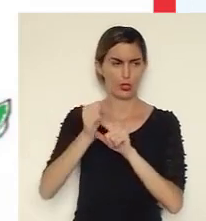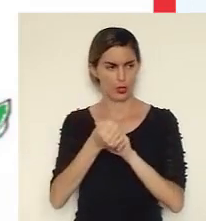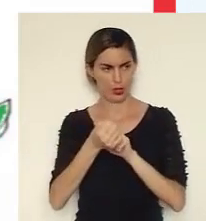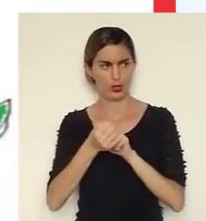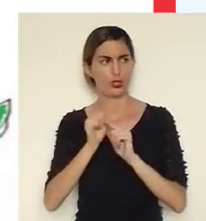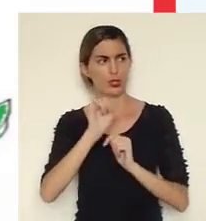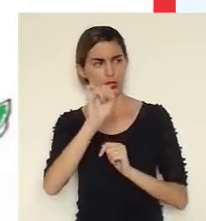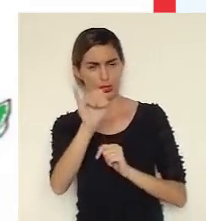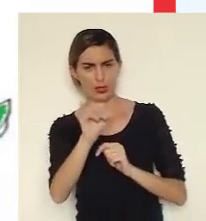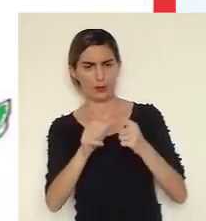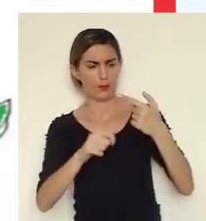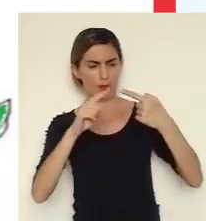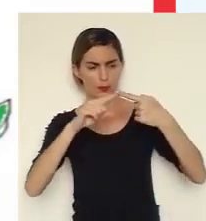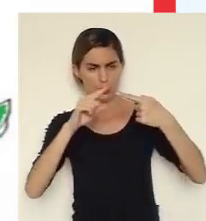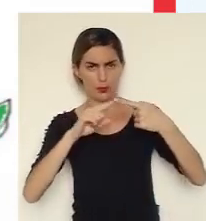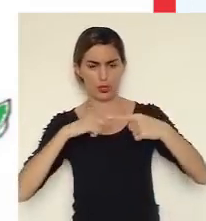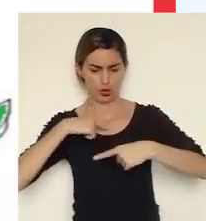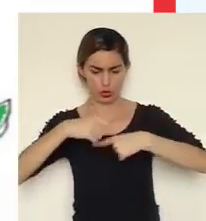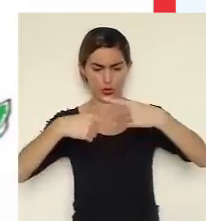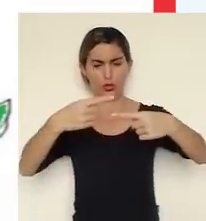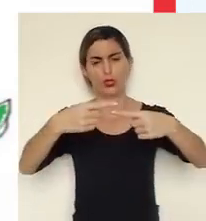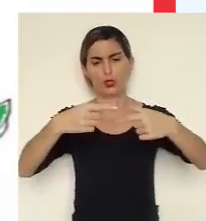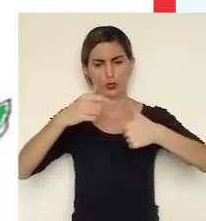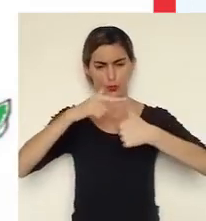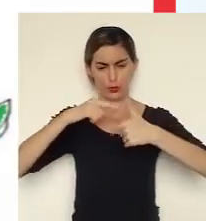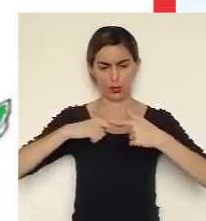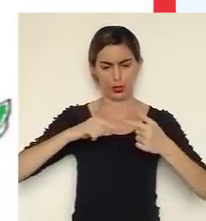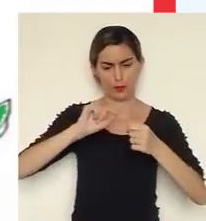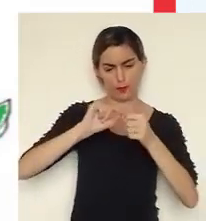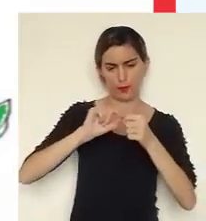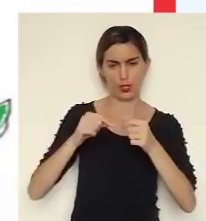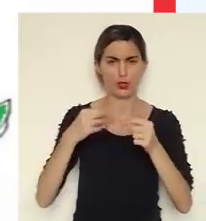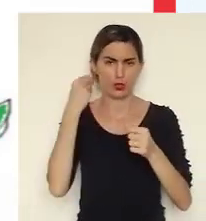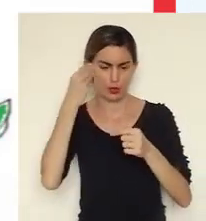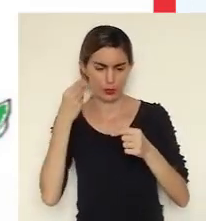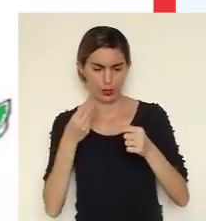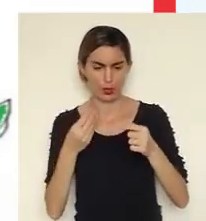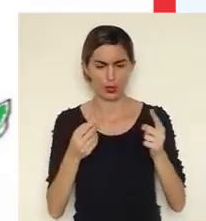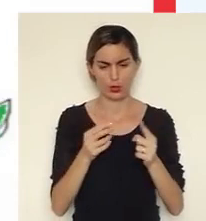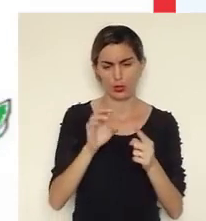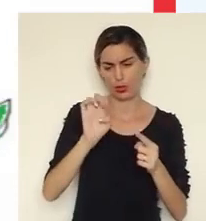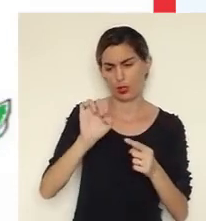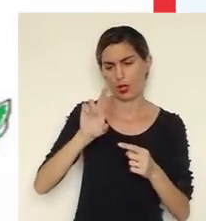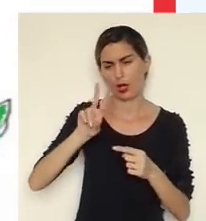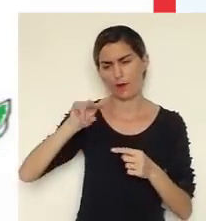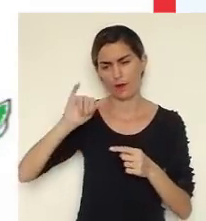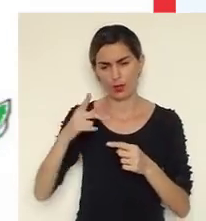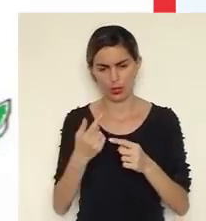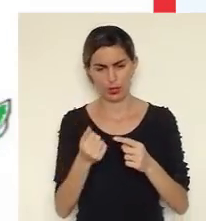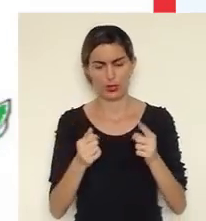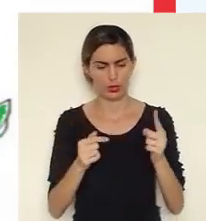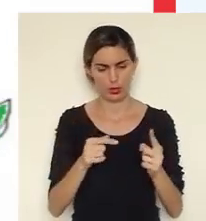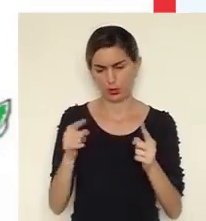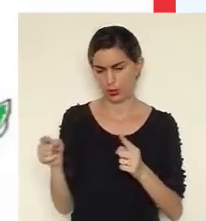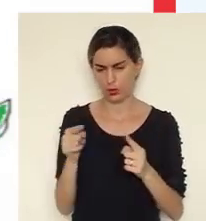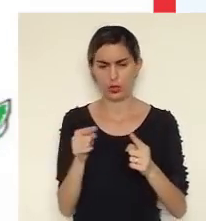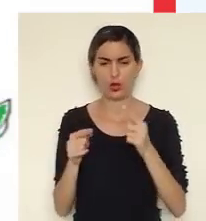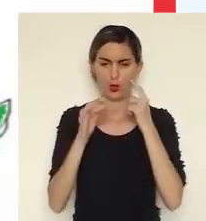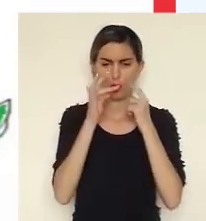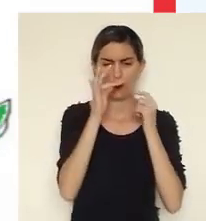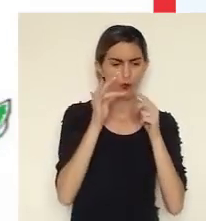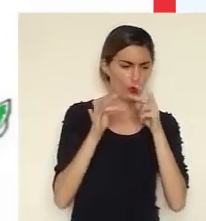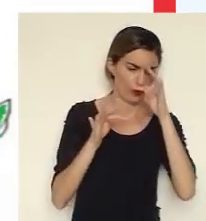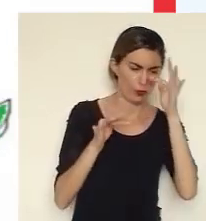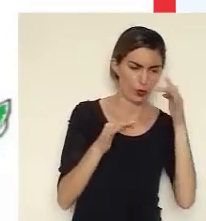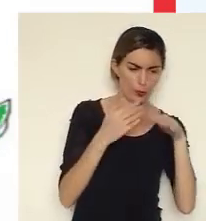genes. Se na primeira geração que ele cruzou as ervilhas, que eu tenho lá